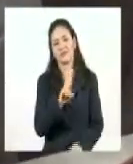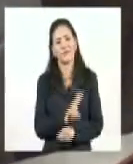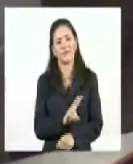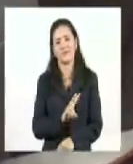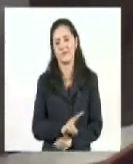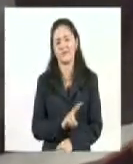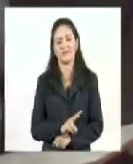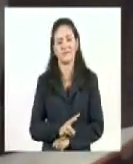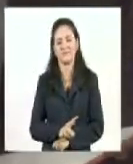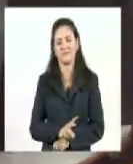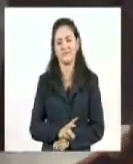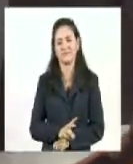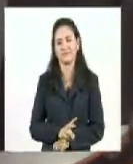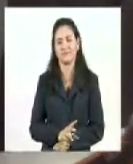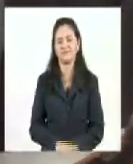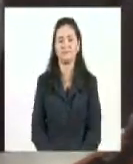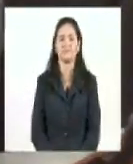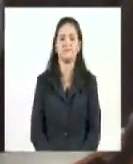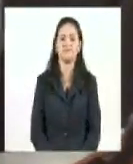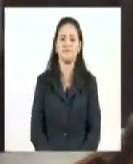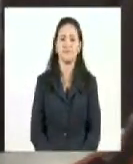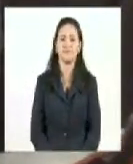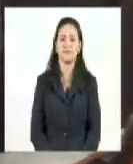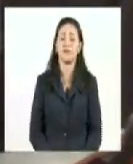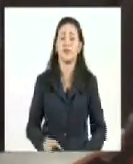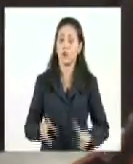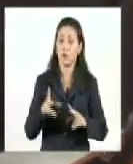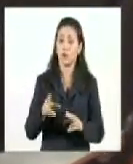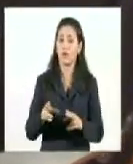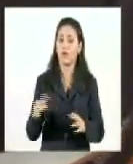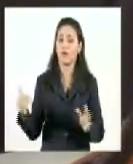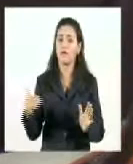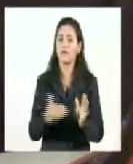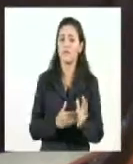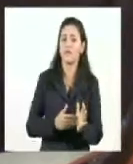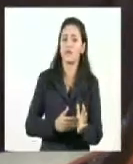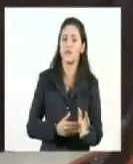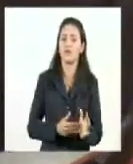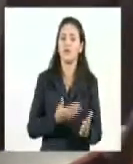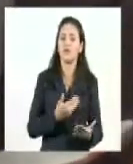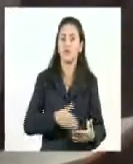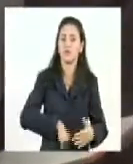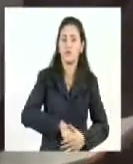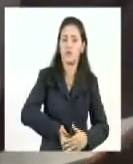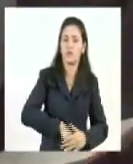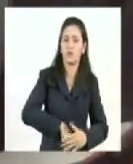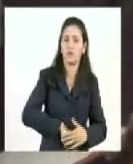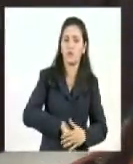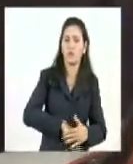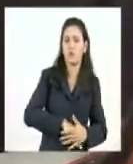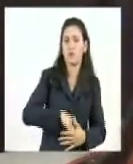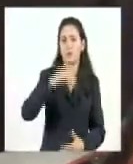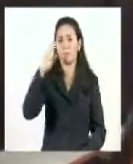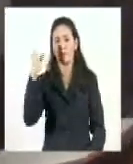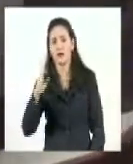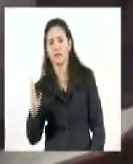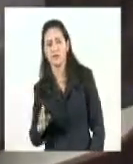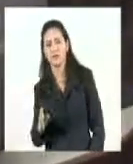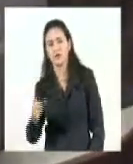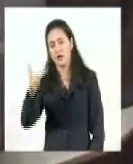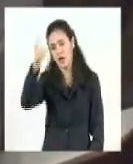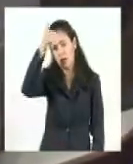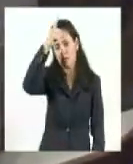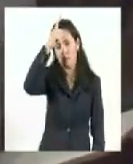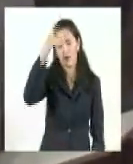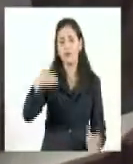É como, assim que terminou o jogo Brasil e Alemanha durante a Copa, e perguntar para o Filipão o que foi que aconteceu